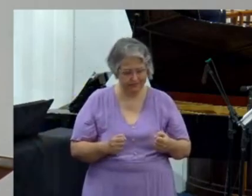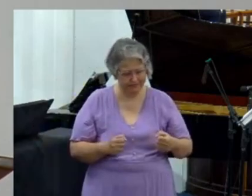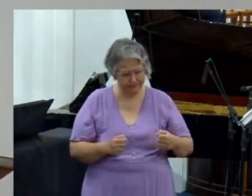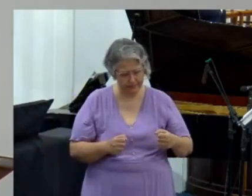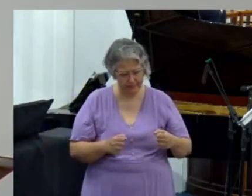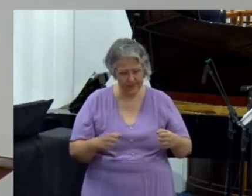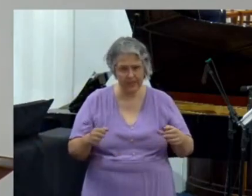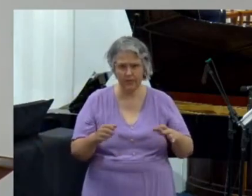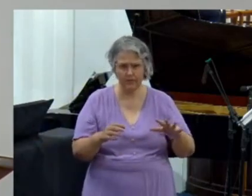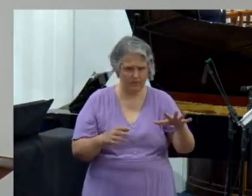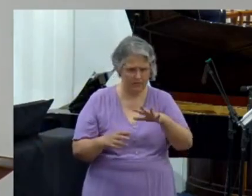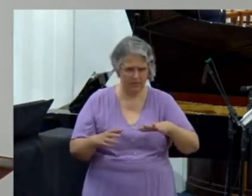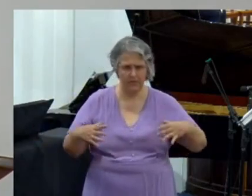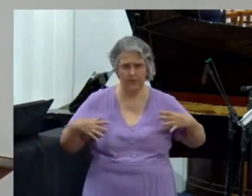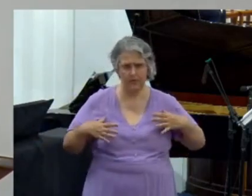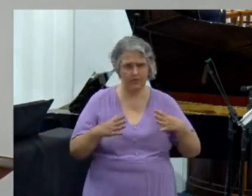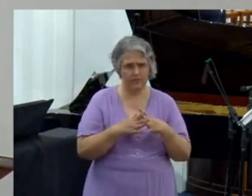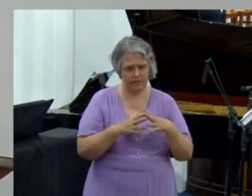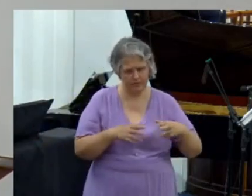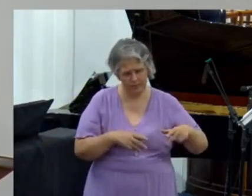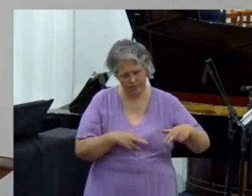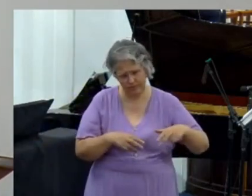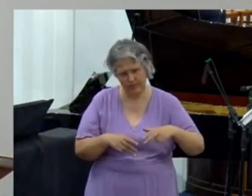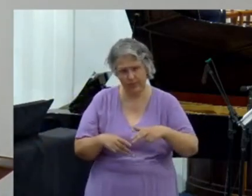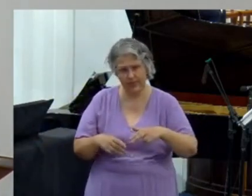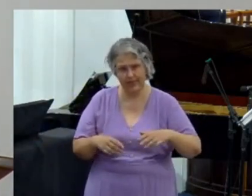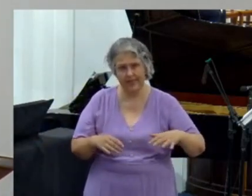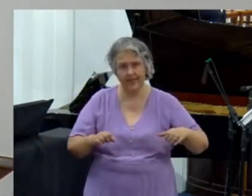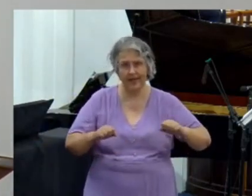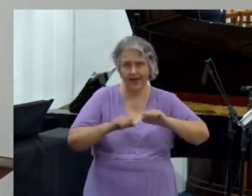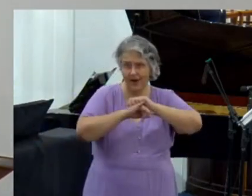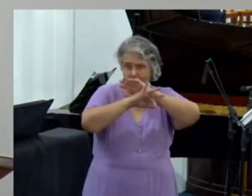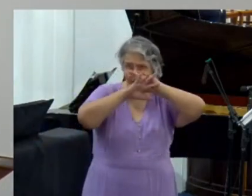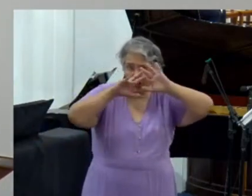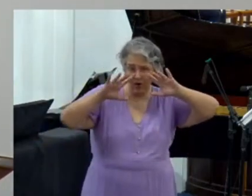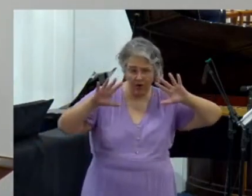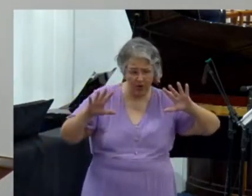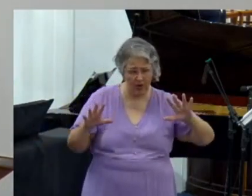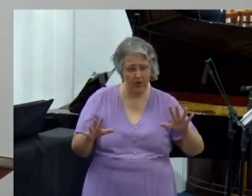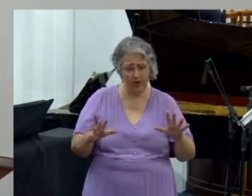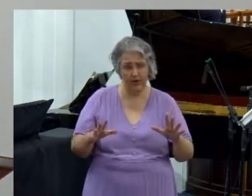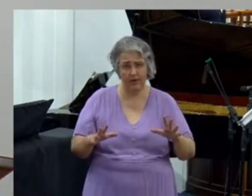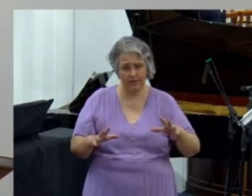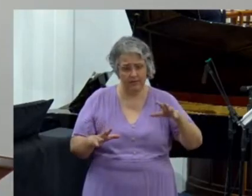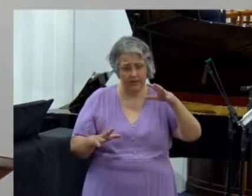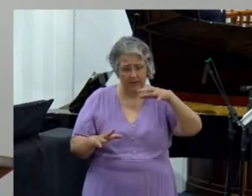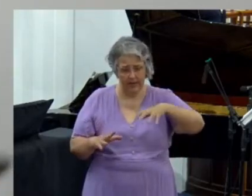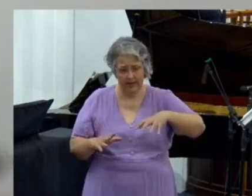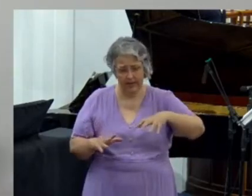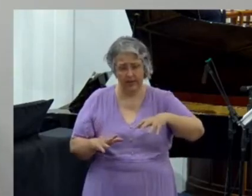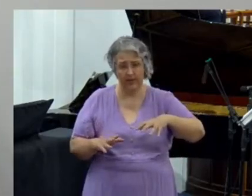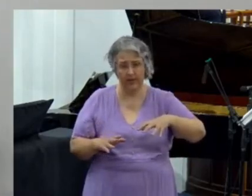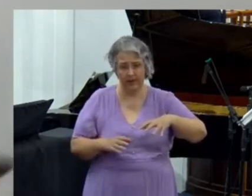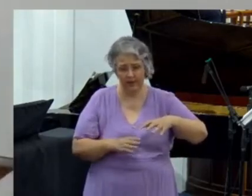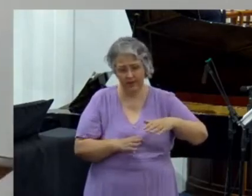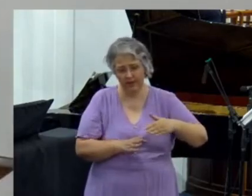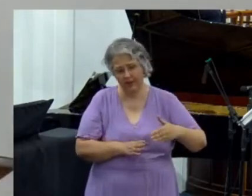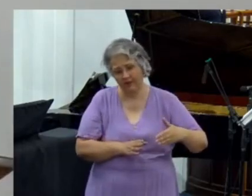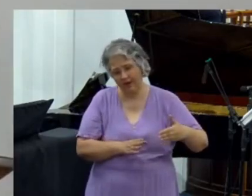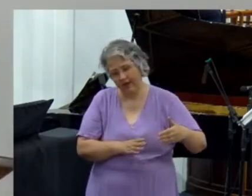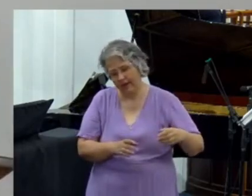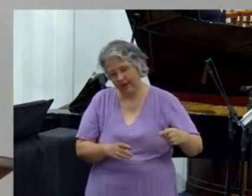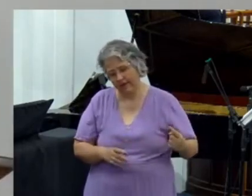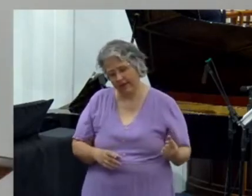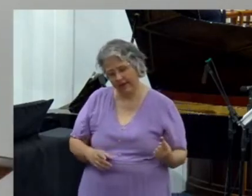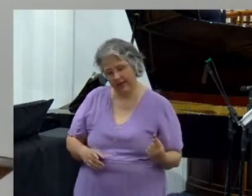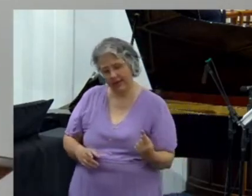que mostra a glória do Senhor se colocando sobre essa estrutura e se dirigindo para o portão leste do